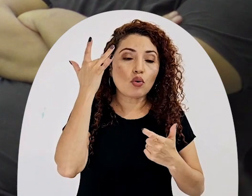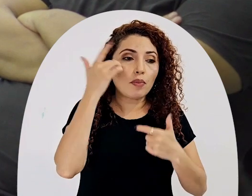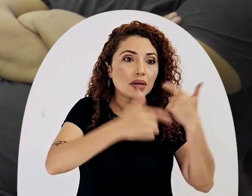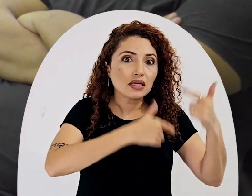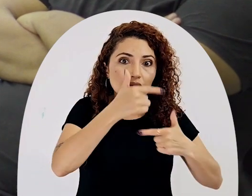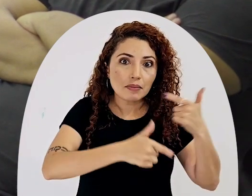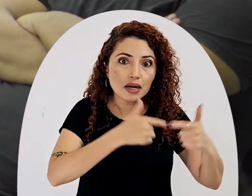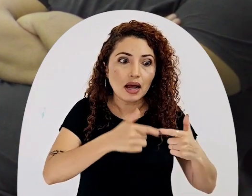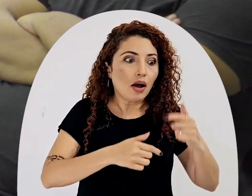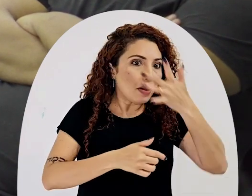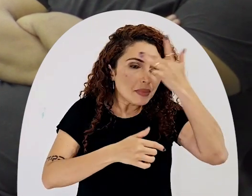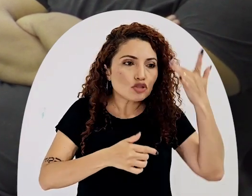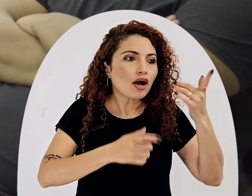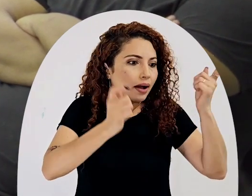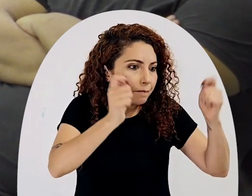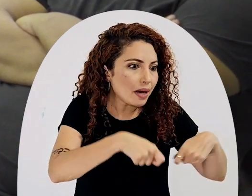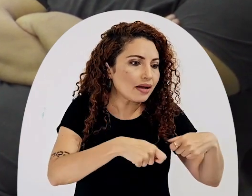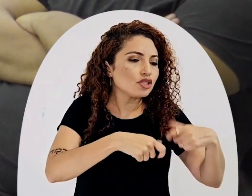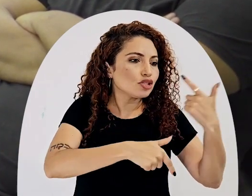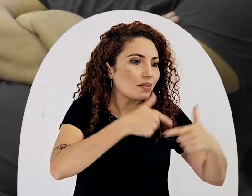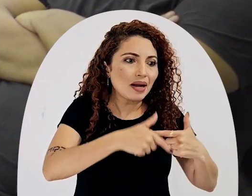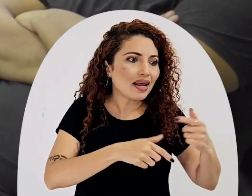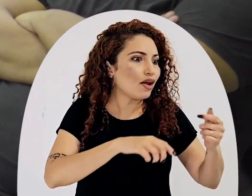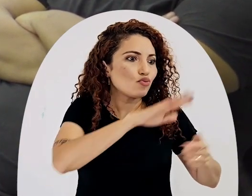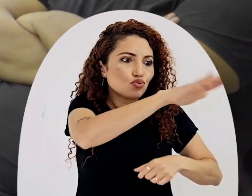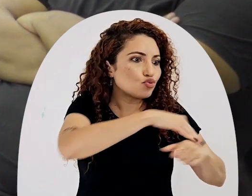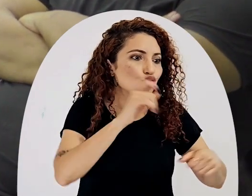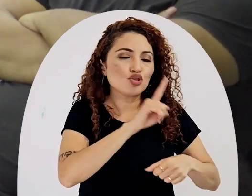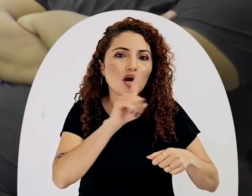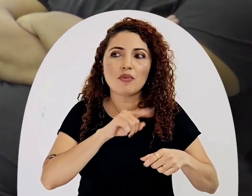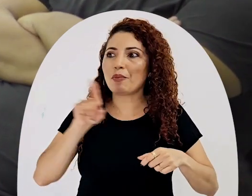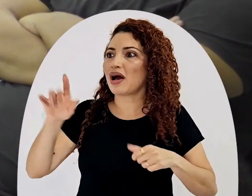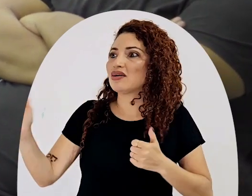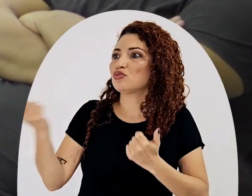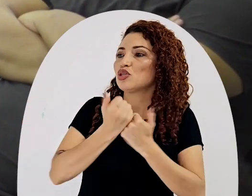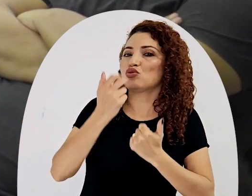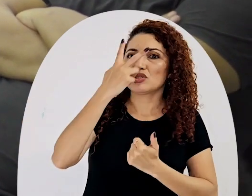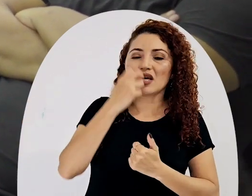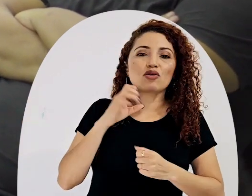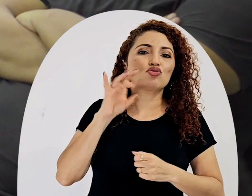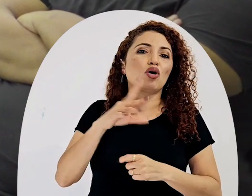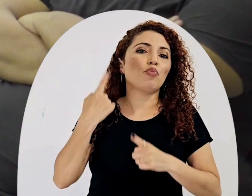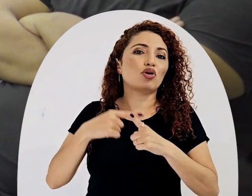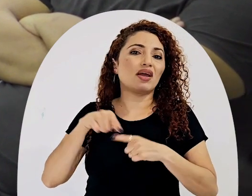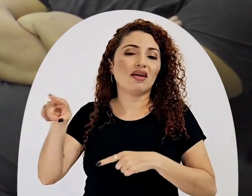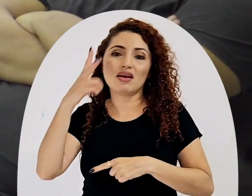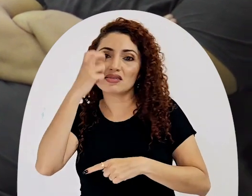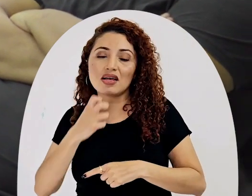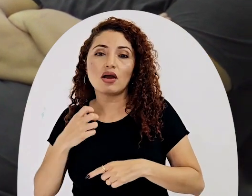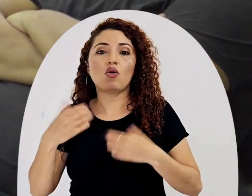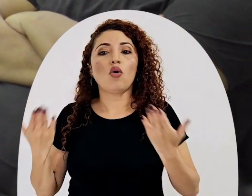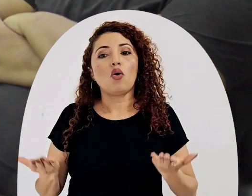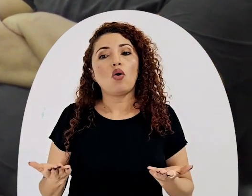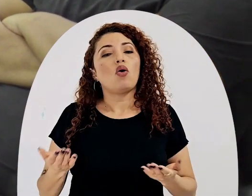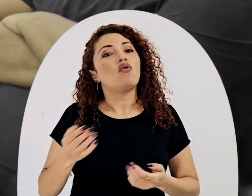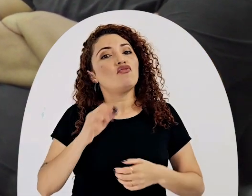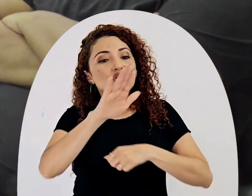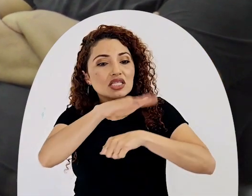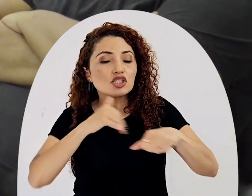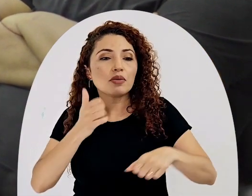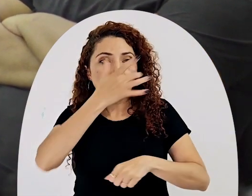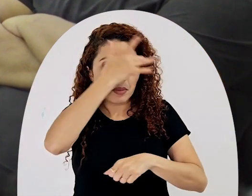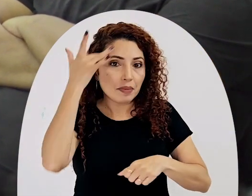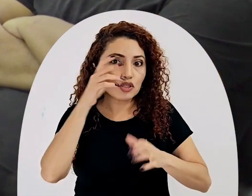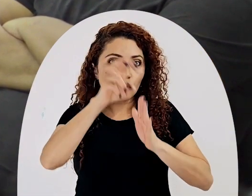não é errado. Você contratar um cadeirante para uma posição só porque ele está sentado numa cadeira de rodas não